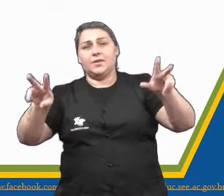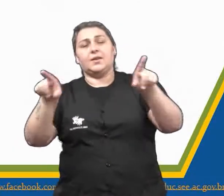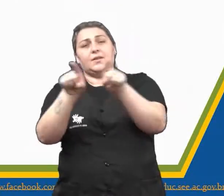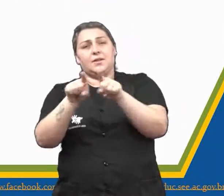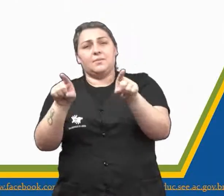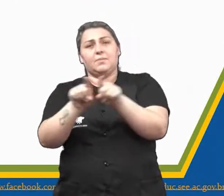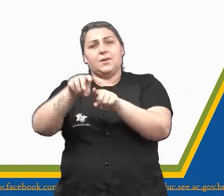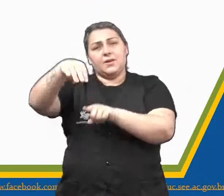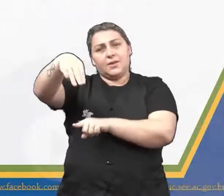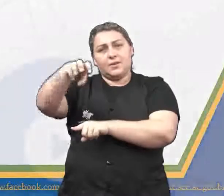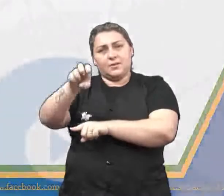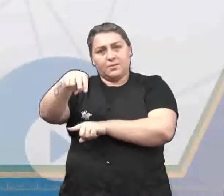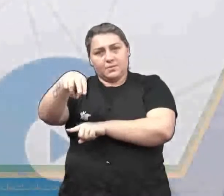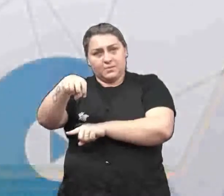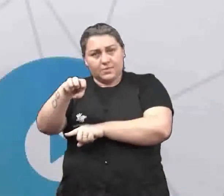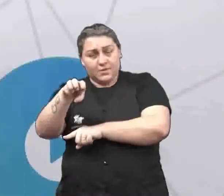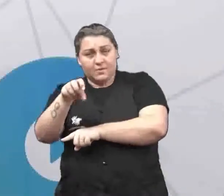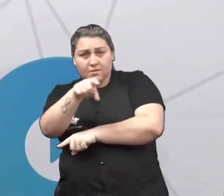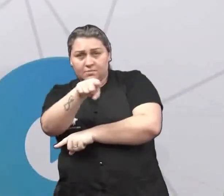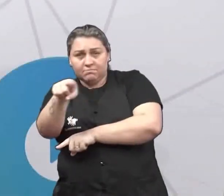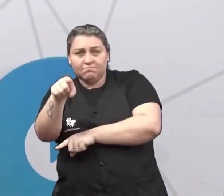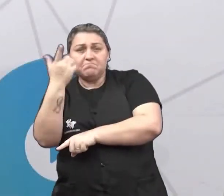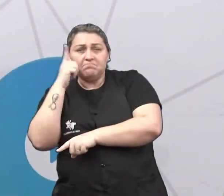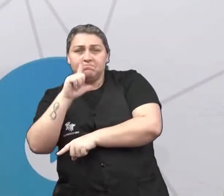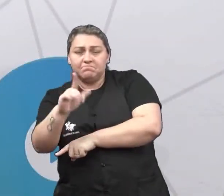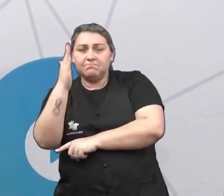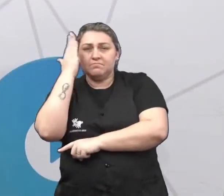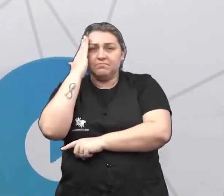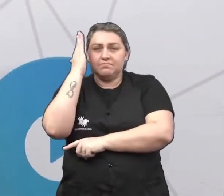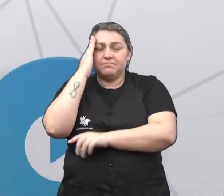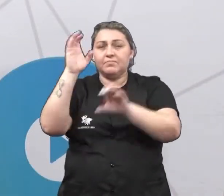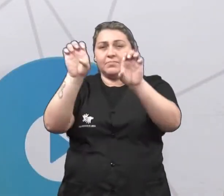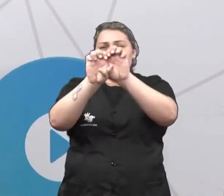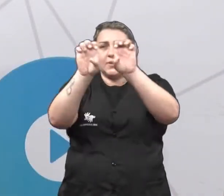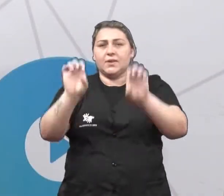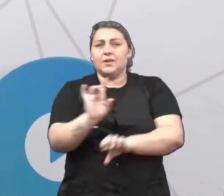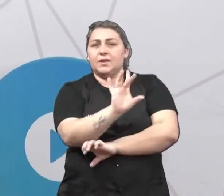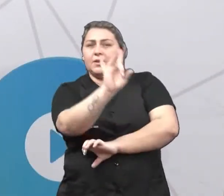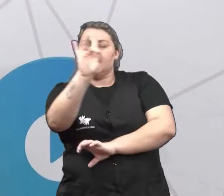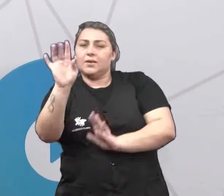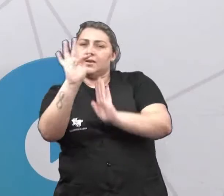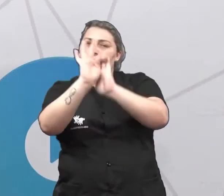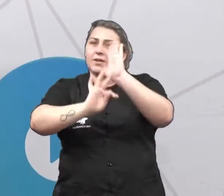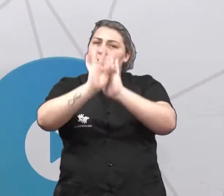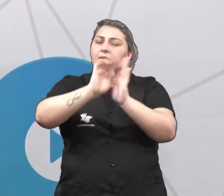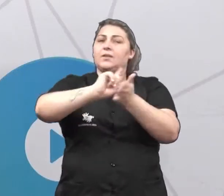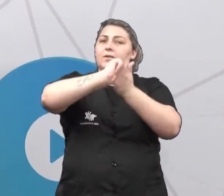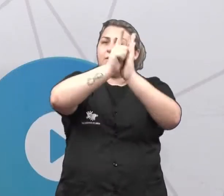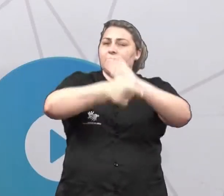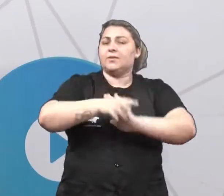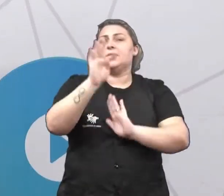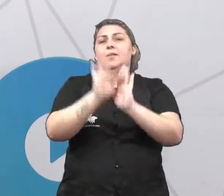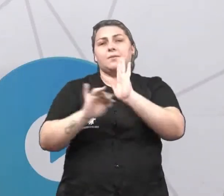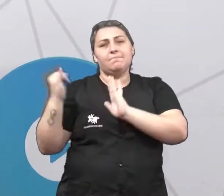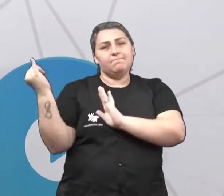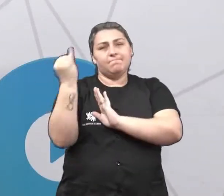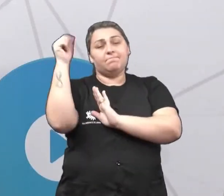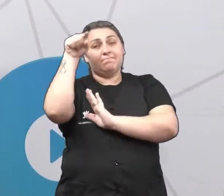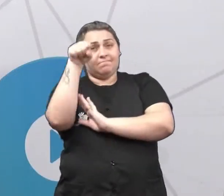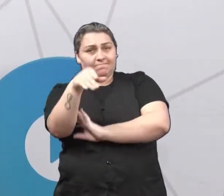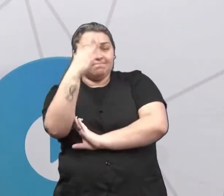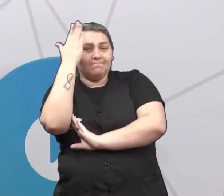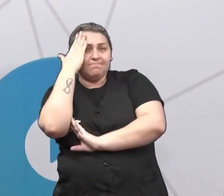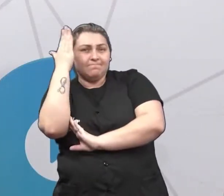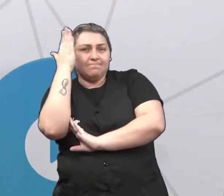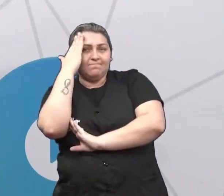Vocês conseguiram compreender? Então, a estrutura de cada texto desse, a estrutura de cada gênero textual é importante para que você